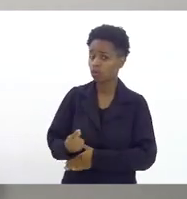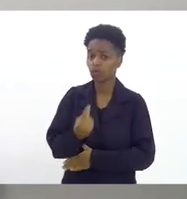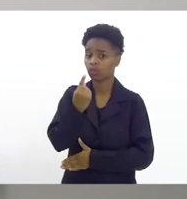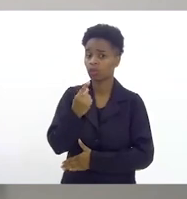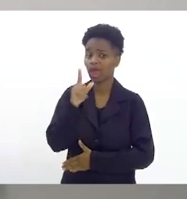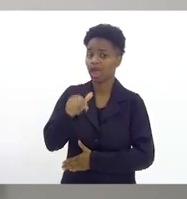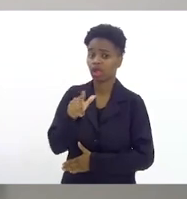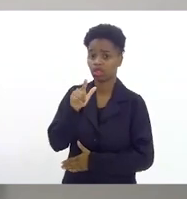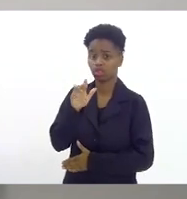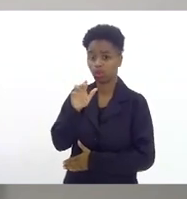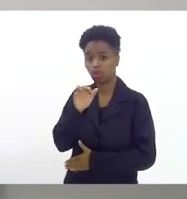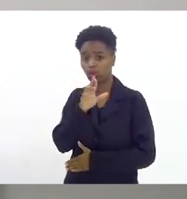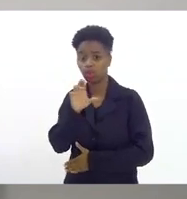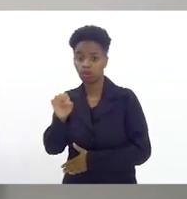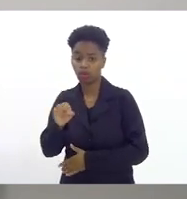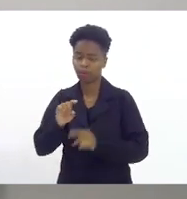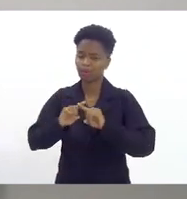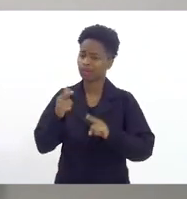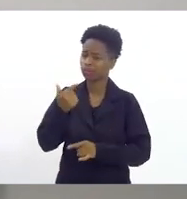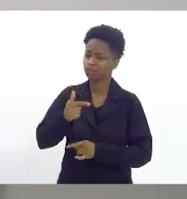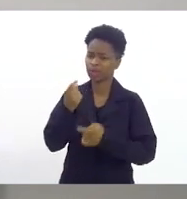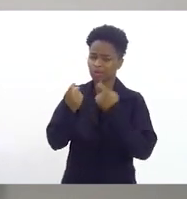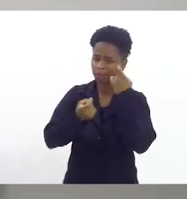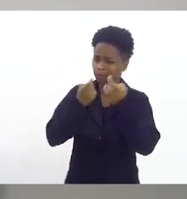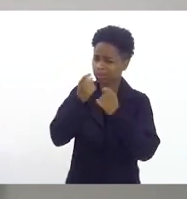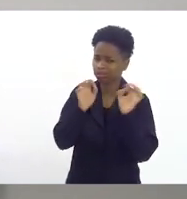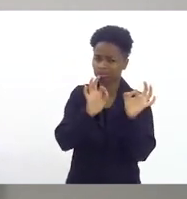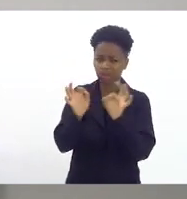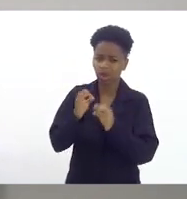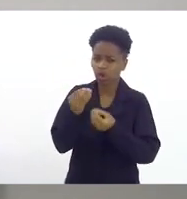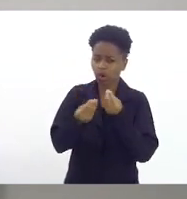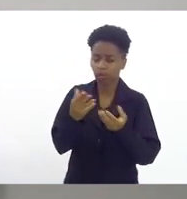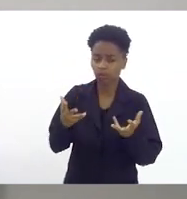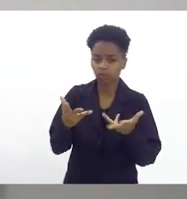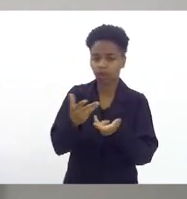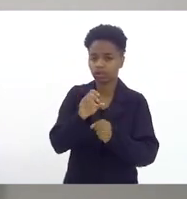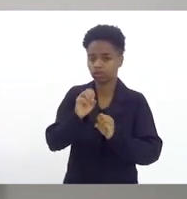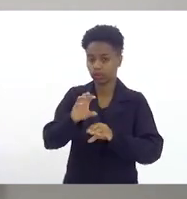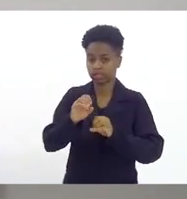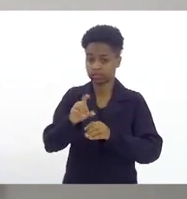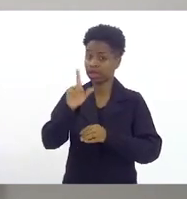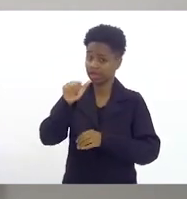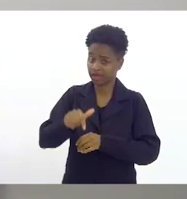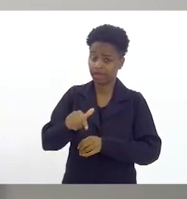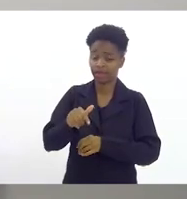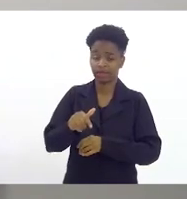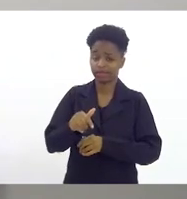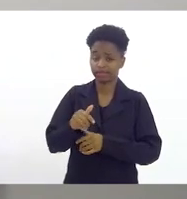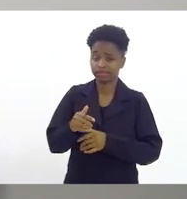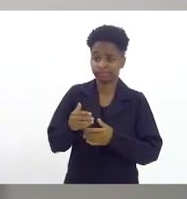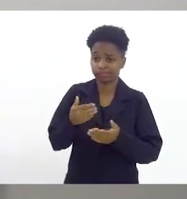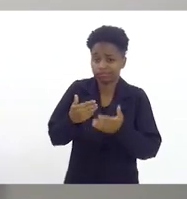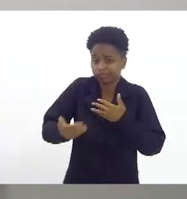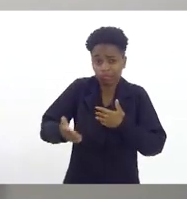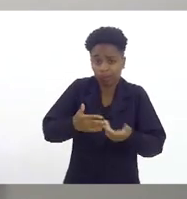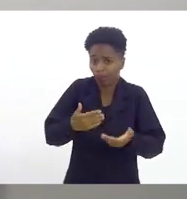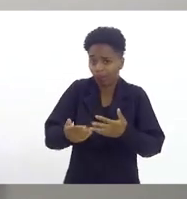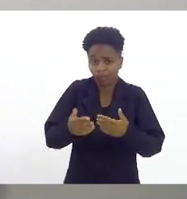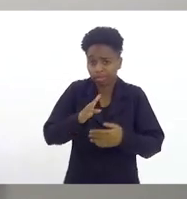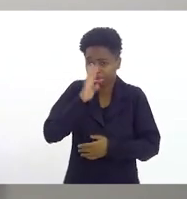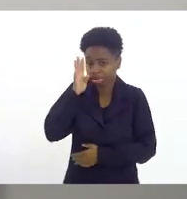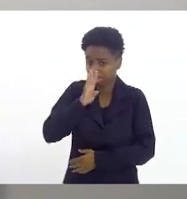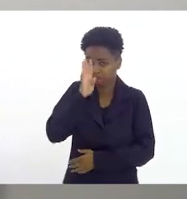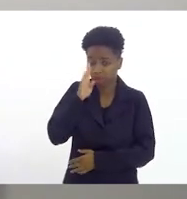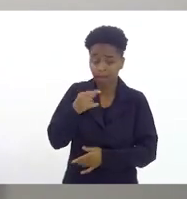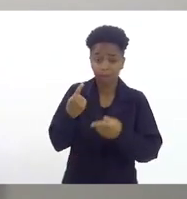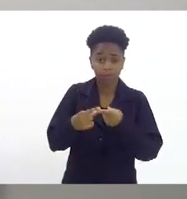o lucro não se preocupam com a qualidade da educação isso é balela eles não